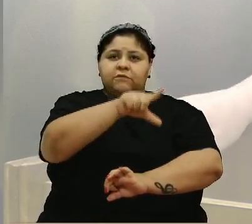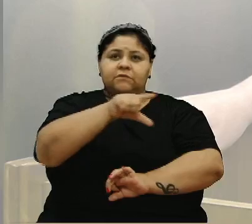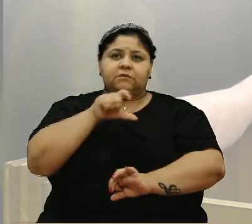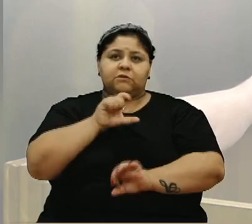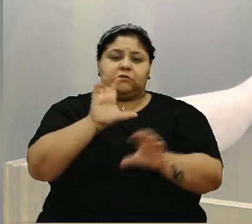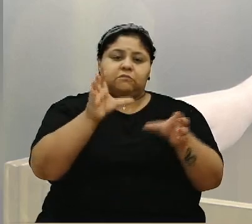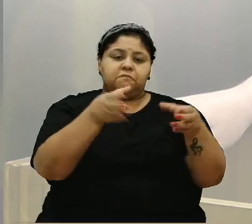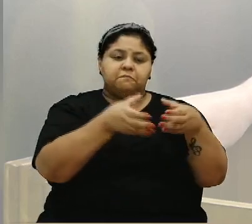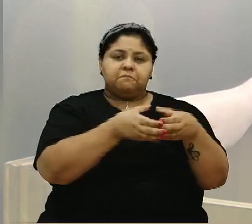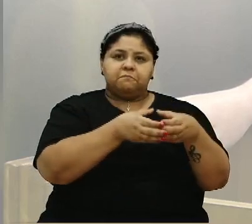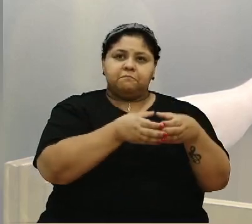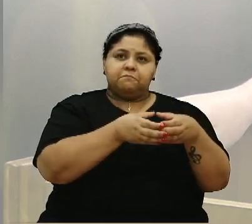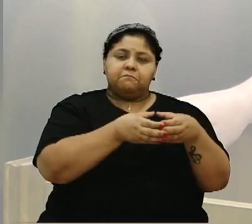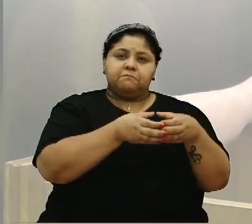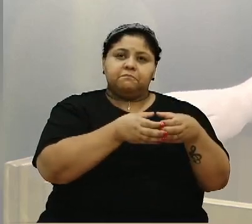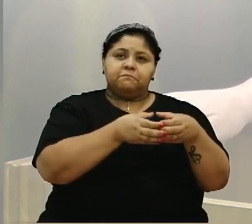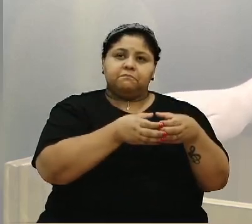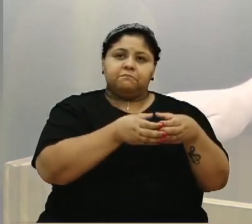chapa